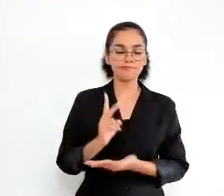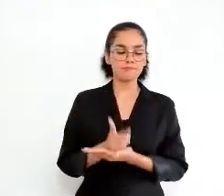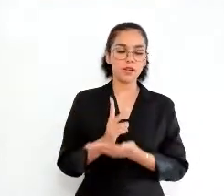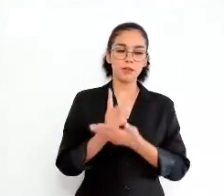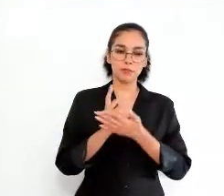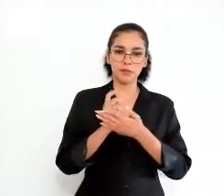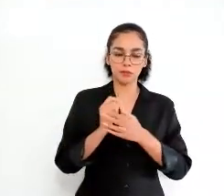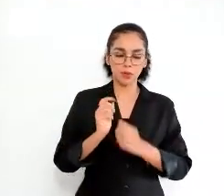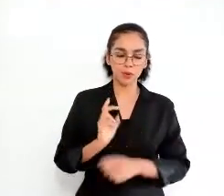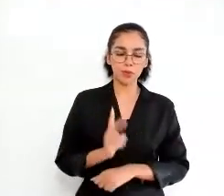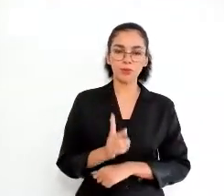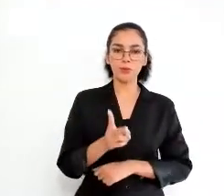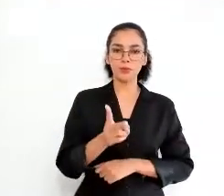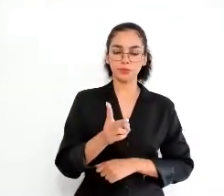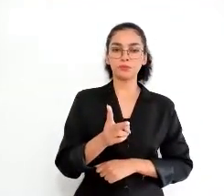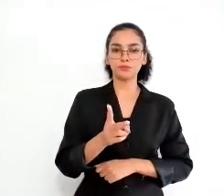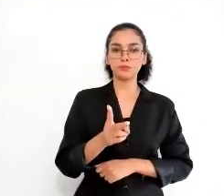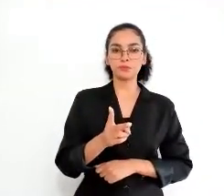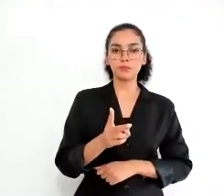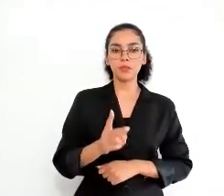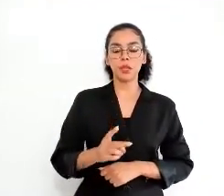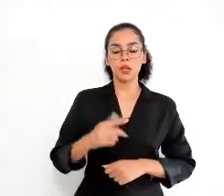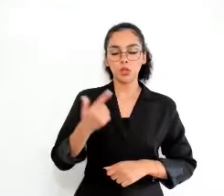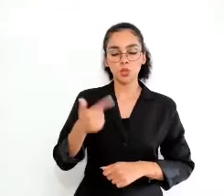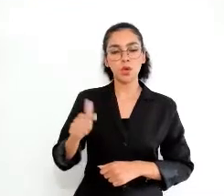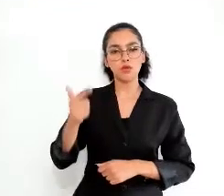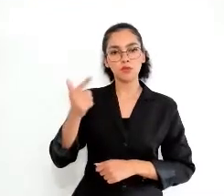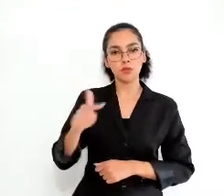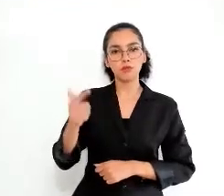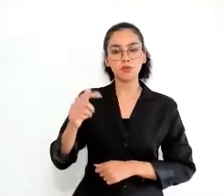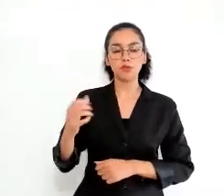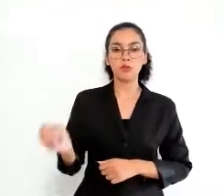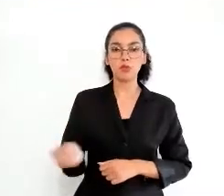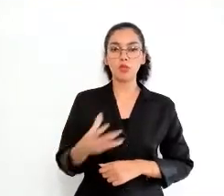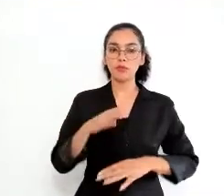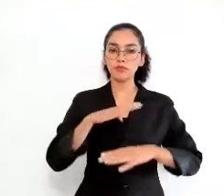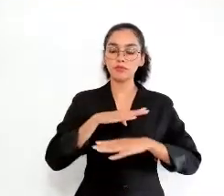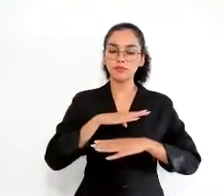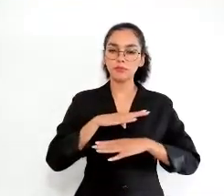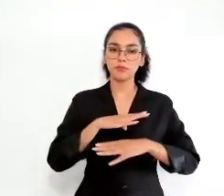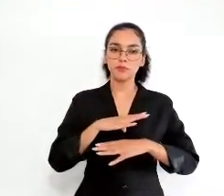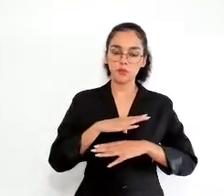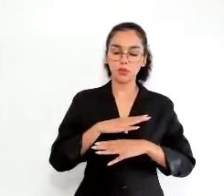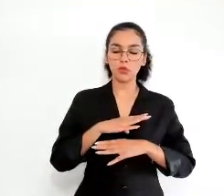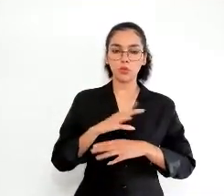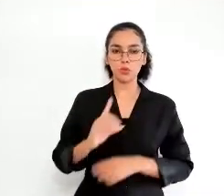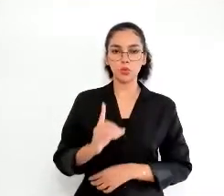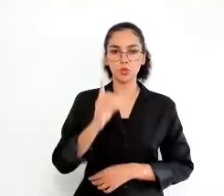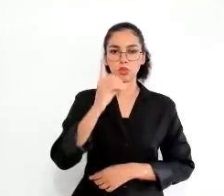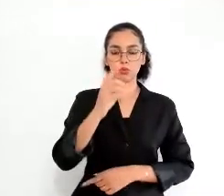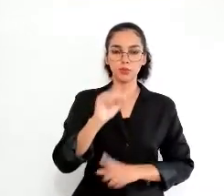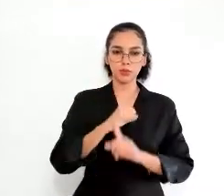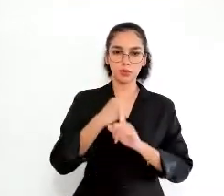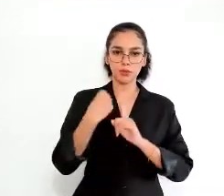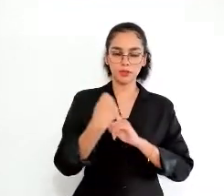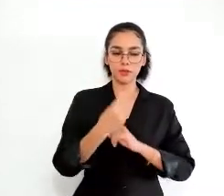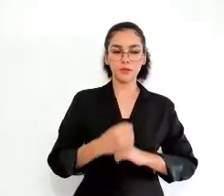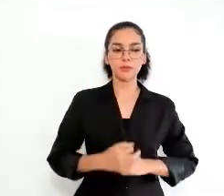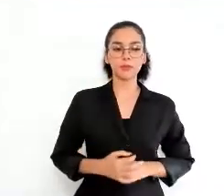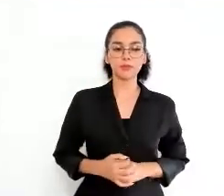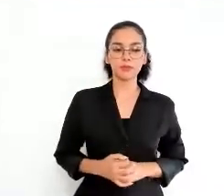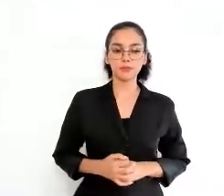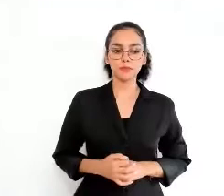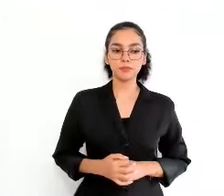tempo, criando e recriando novas rotas para os destinos da sociedade.